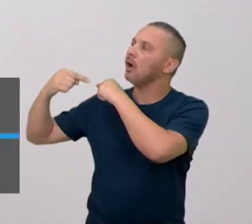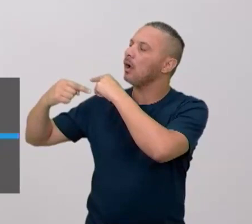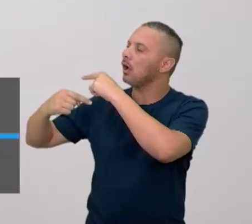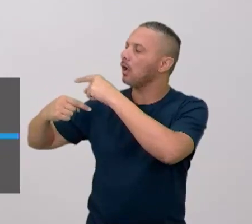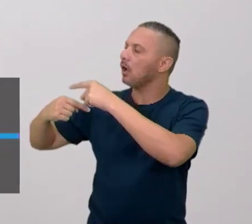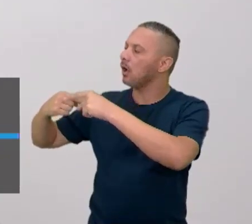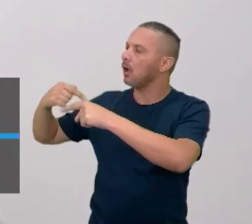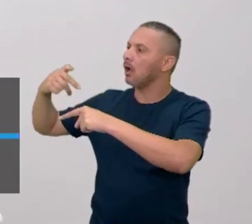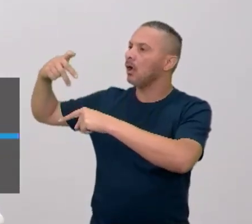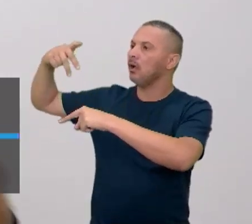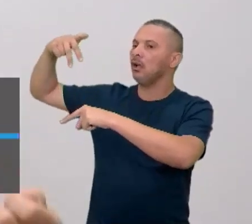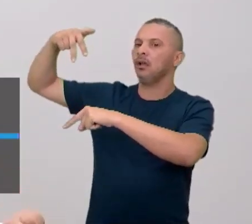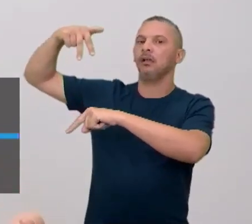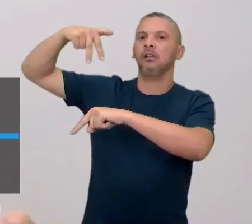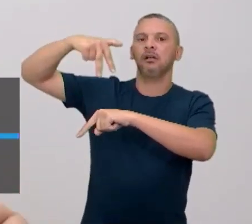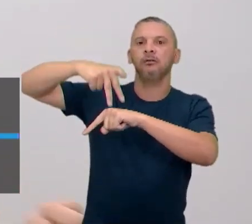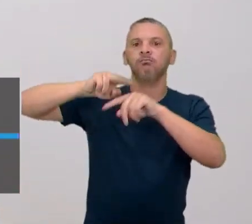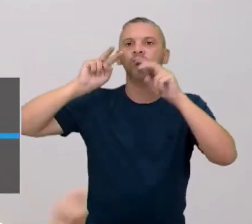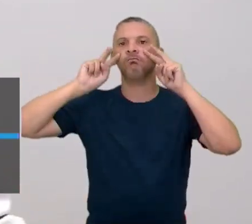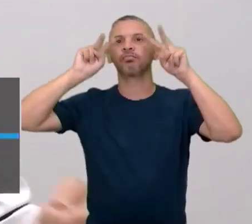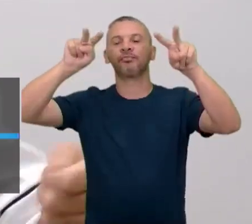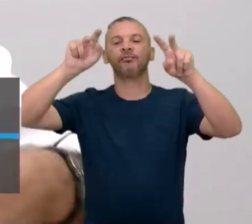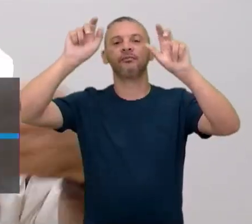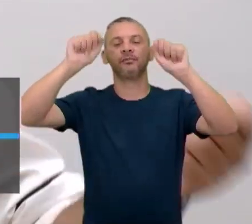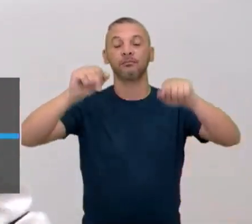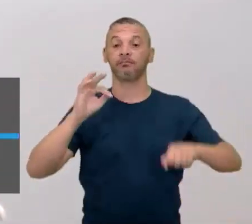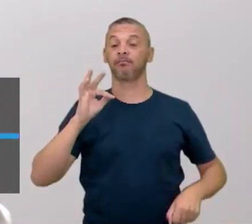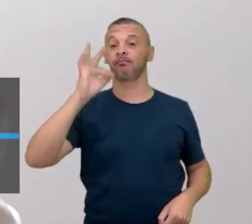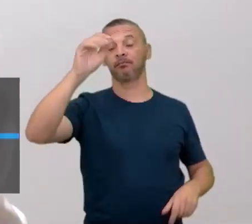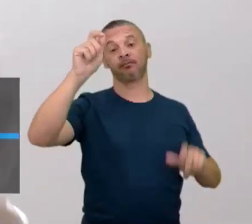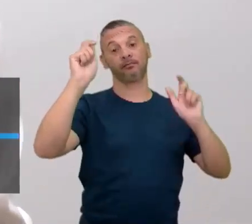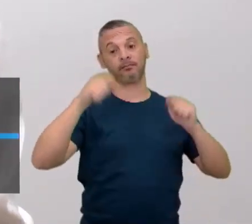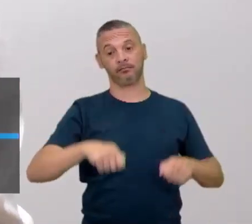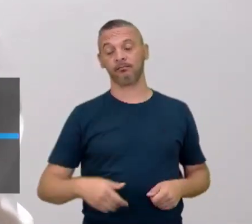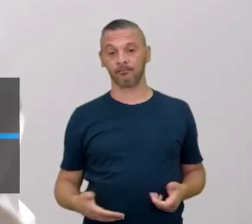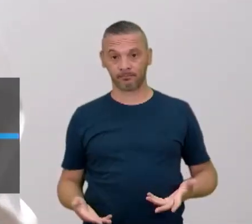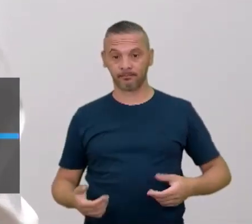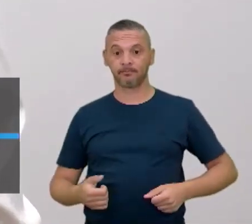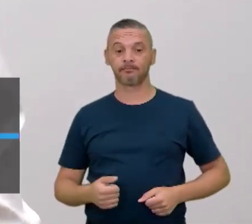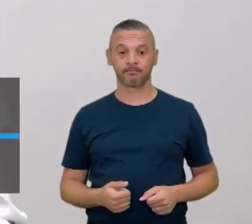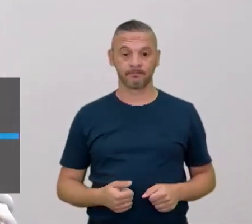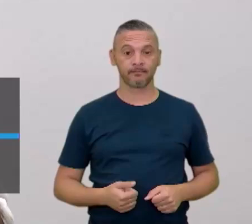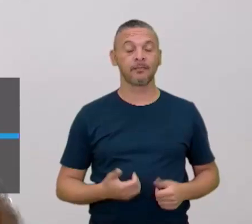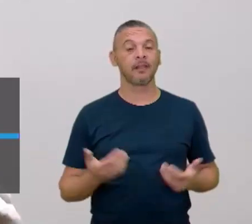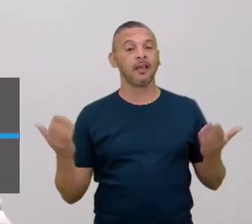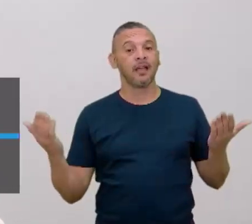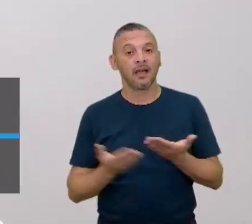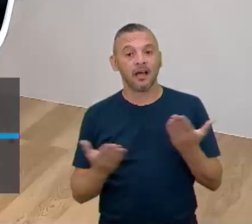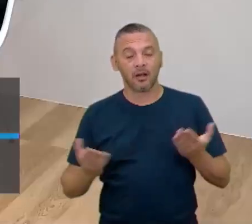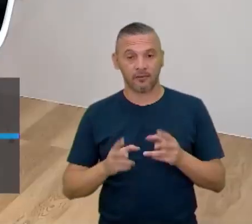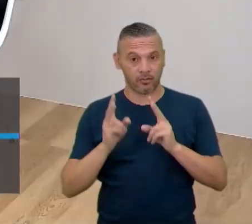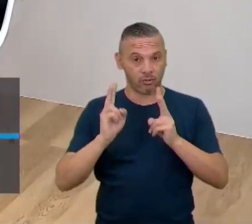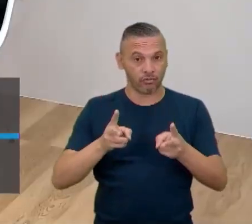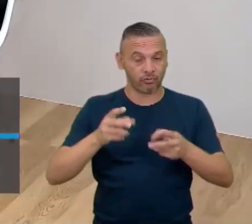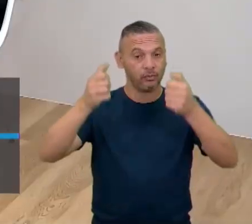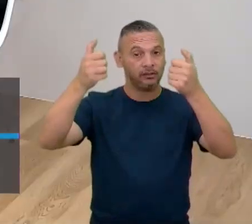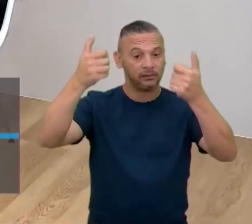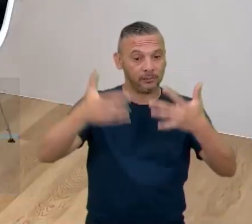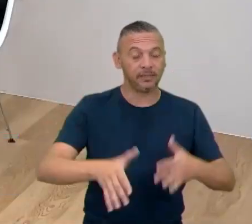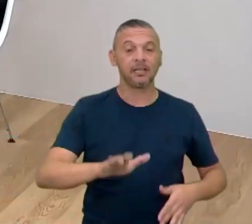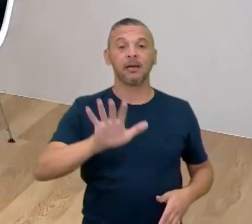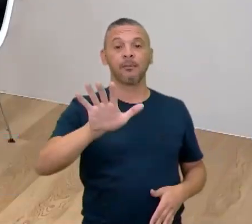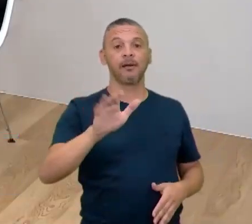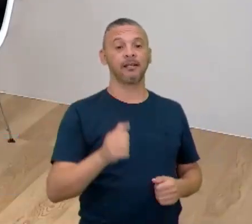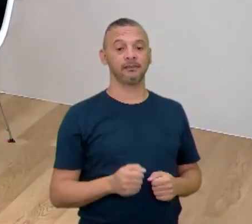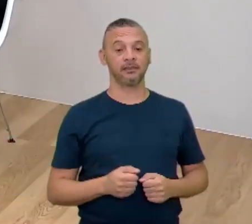porque a gente não nasce quase sabendo de quase nada, né? Sim, sim. A gente vai continuar falando, só que agora eu